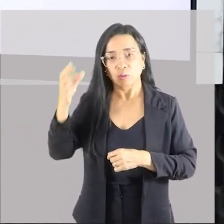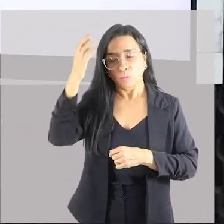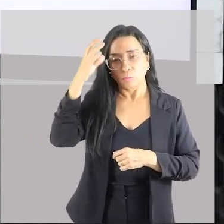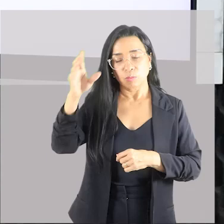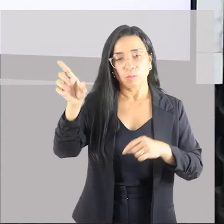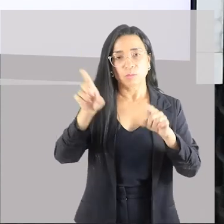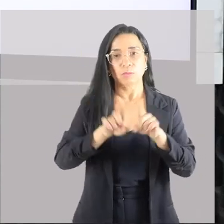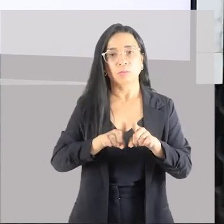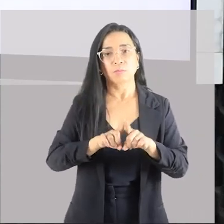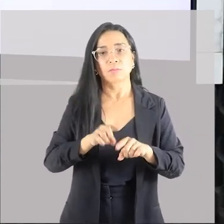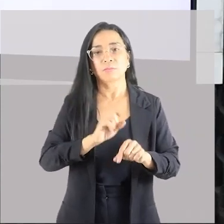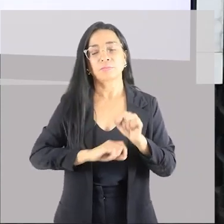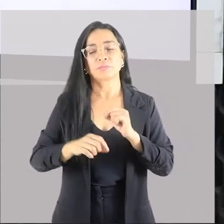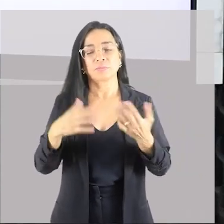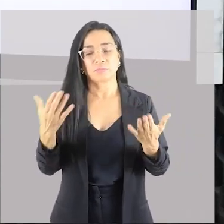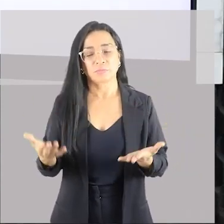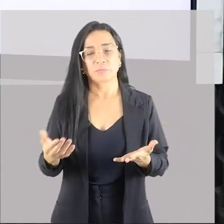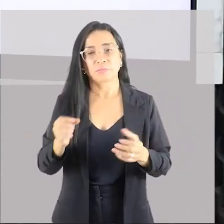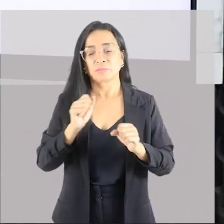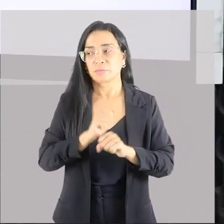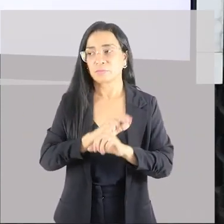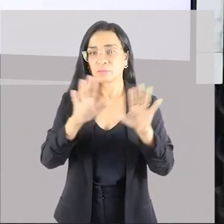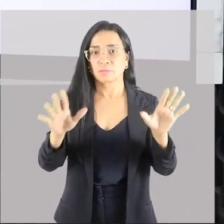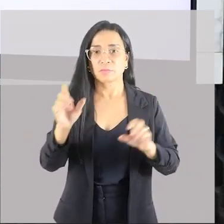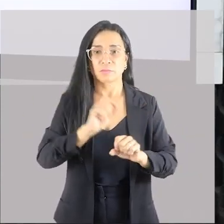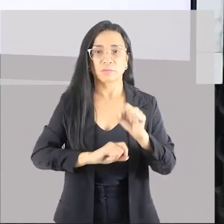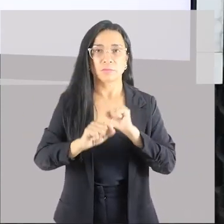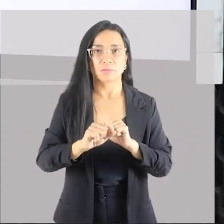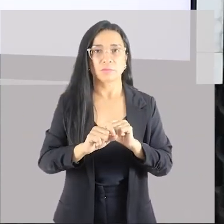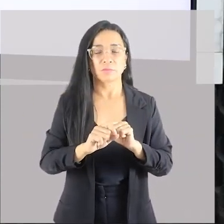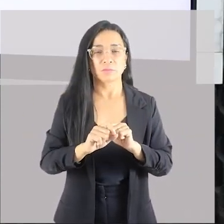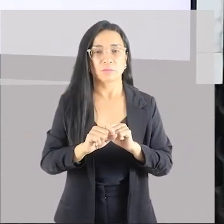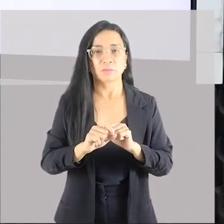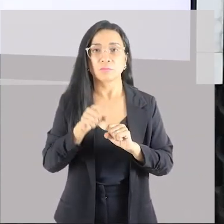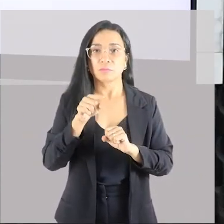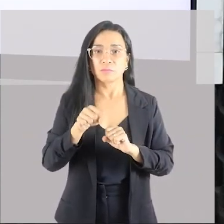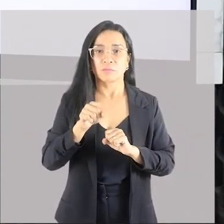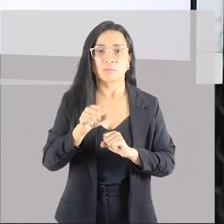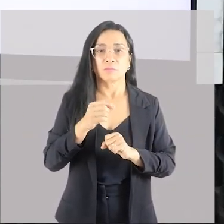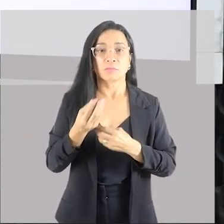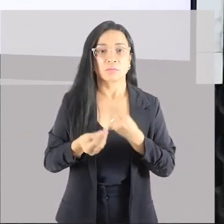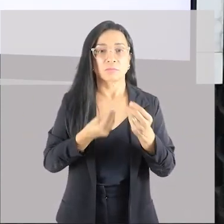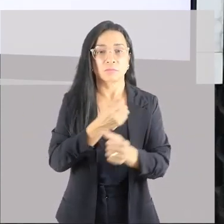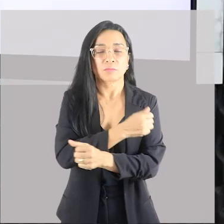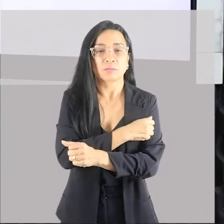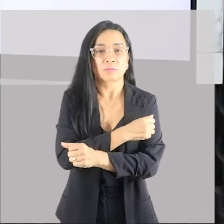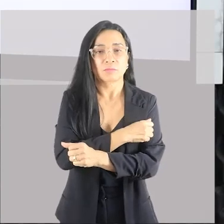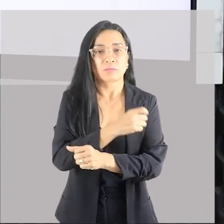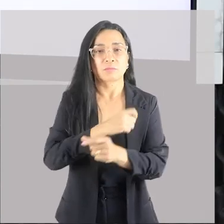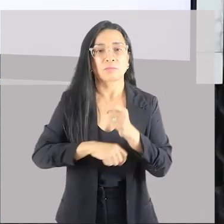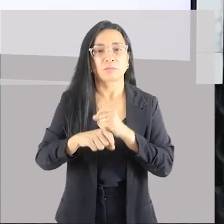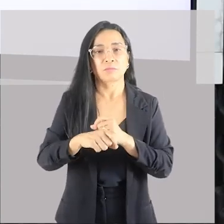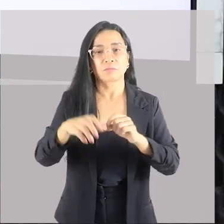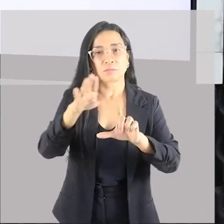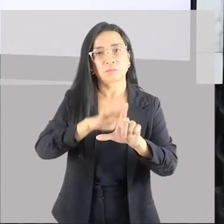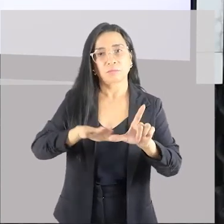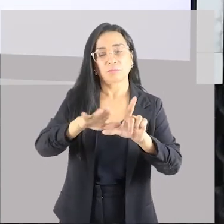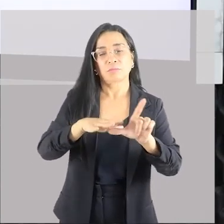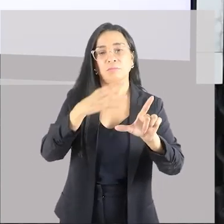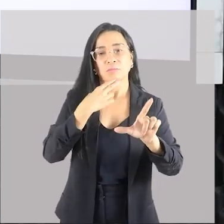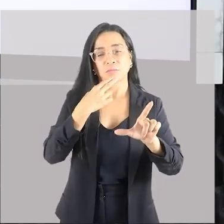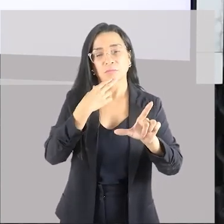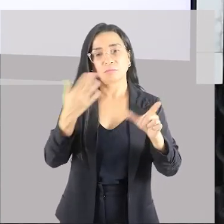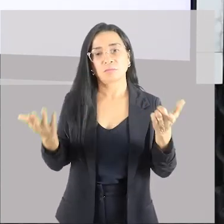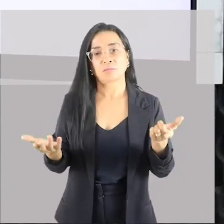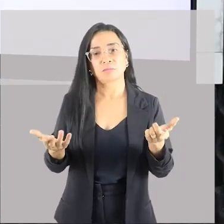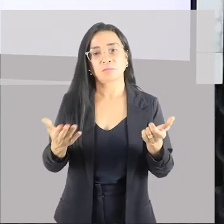né? Então, obviamente, claro que você, como aluno Gonçalves Dias,